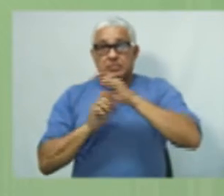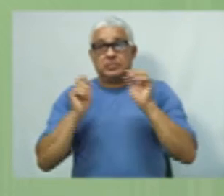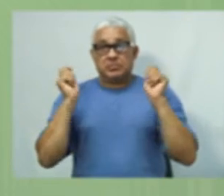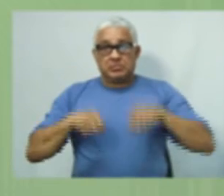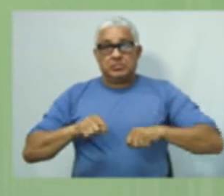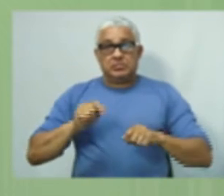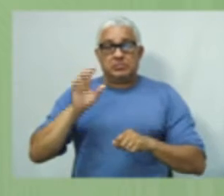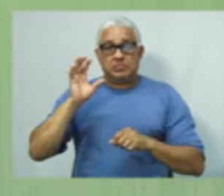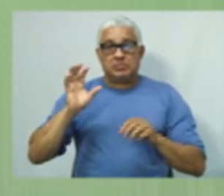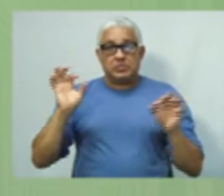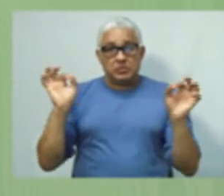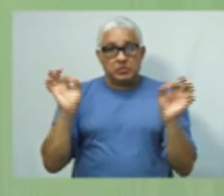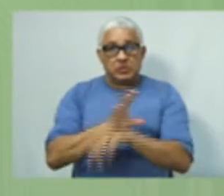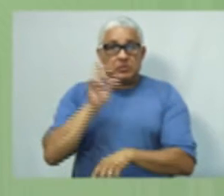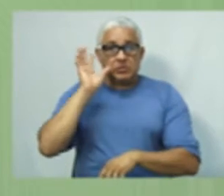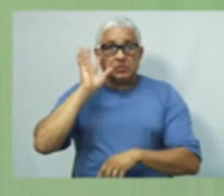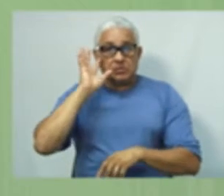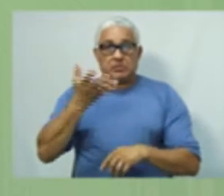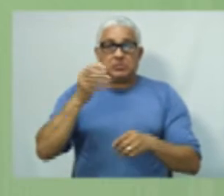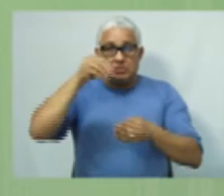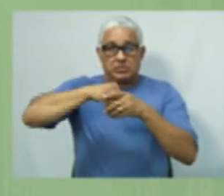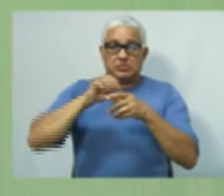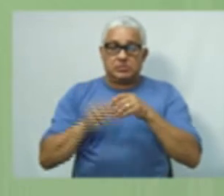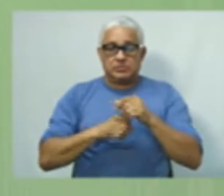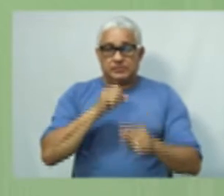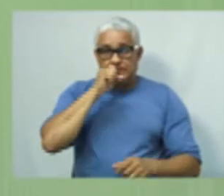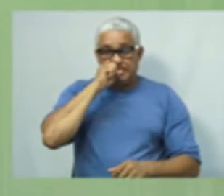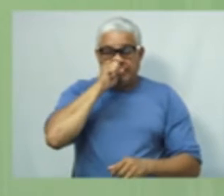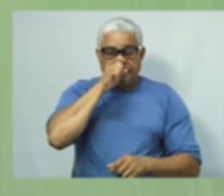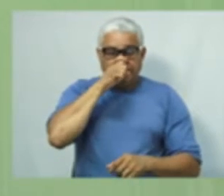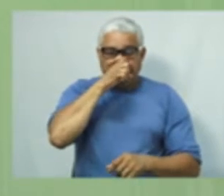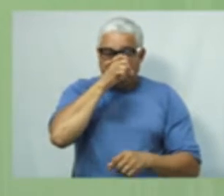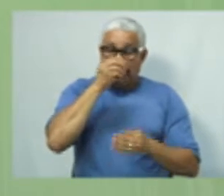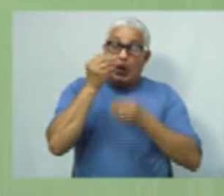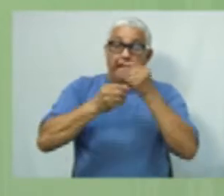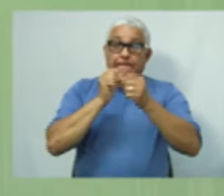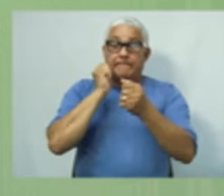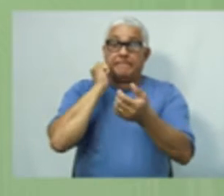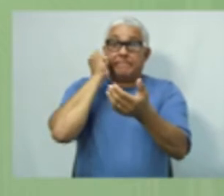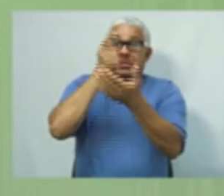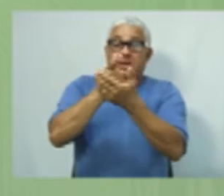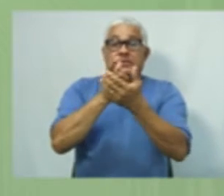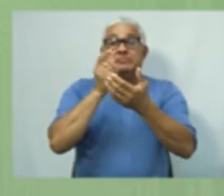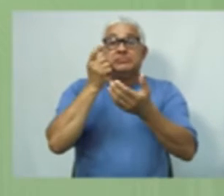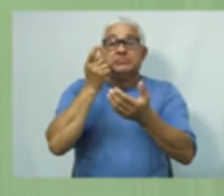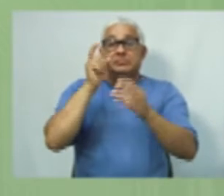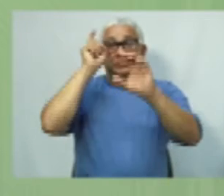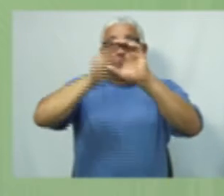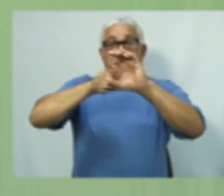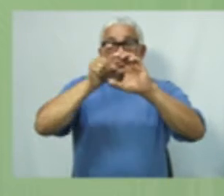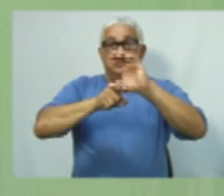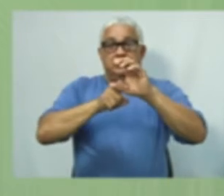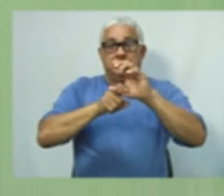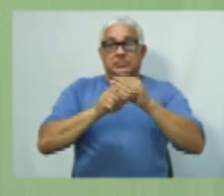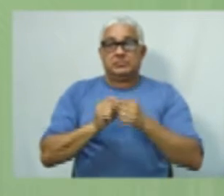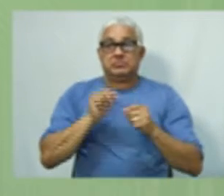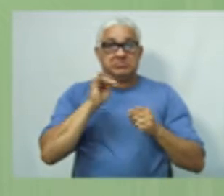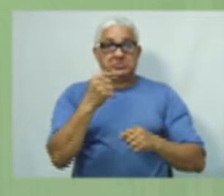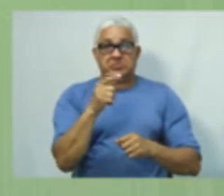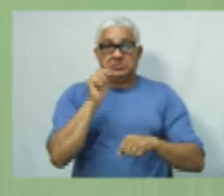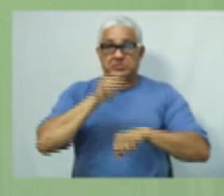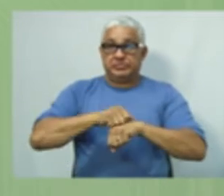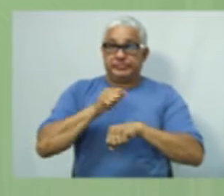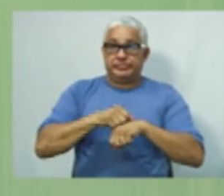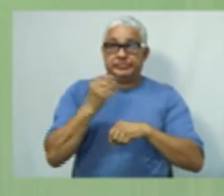mesmo. Correto, professor. E outra parte muito importante, como vai se pagar esse empréstimo? Exatamente, porque se eu não tenho condições, lá